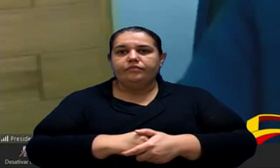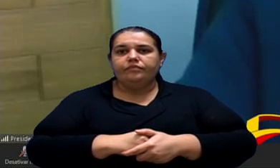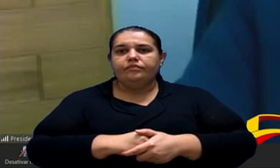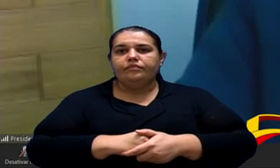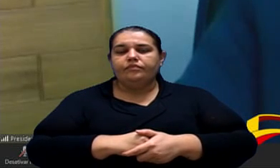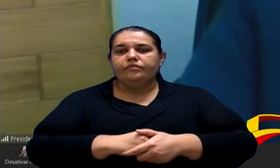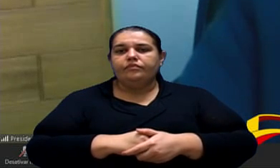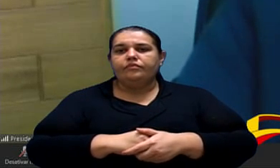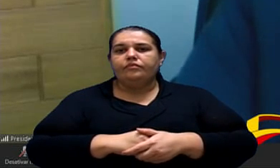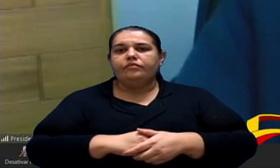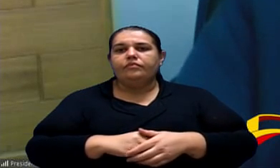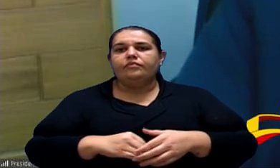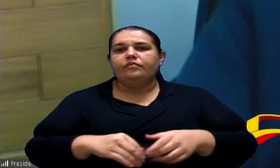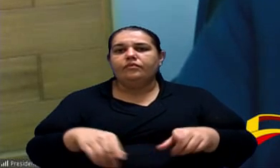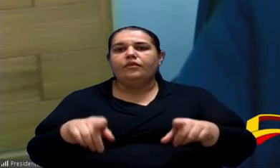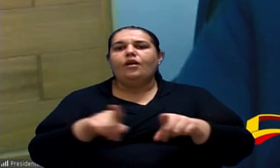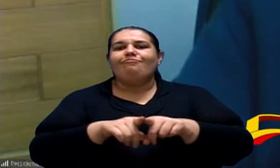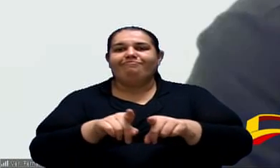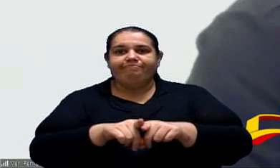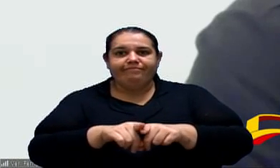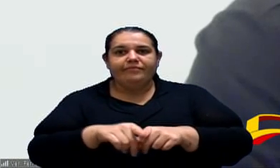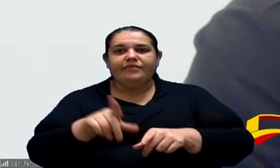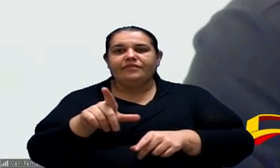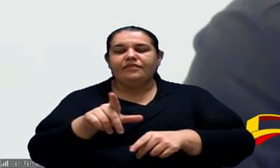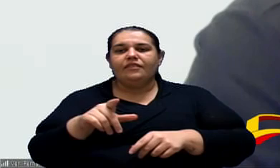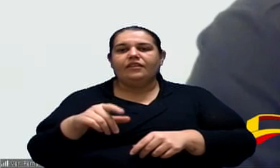está colocando. Ô, líder, como é gostoso!